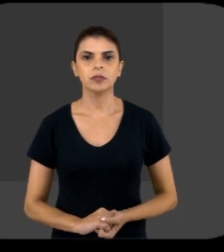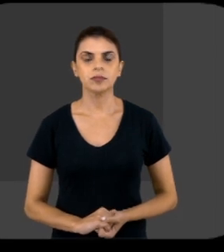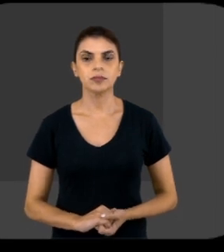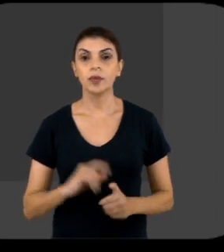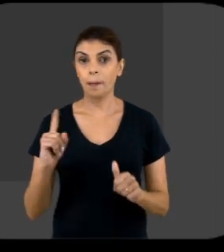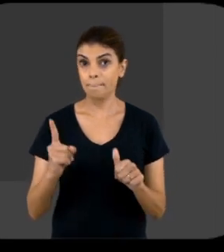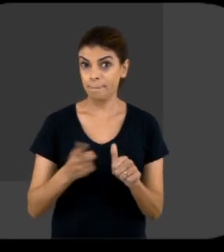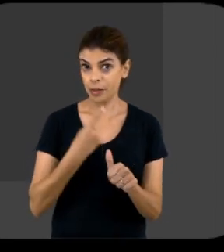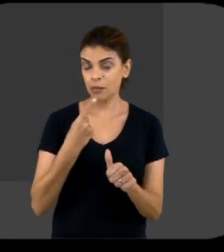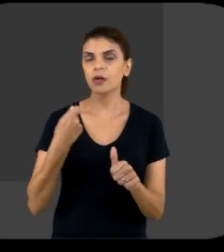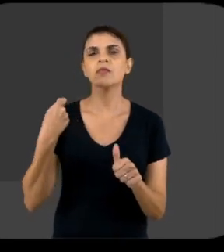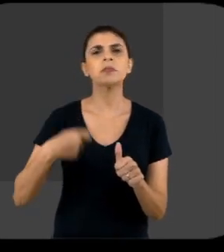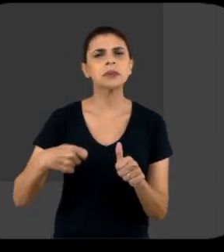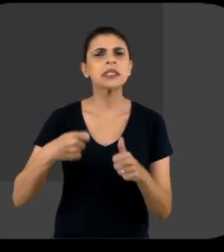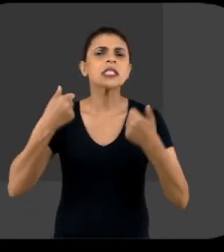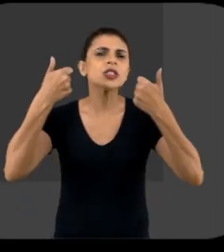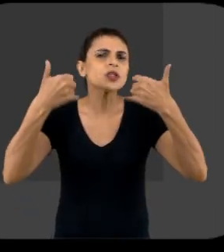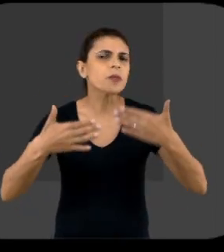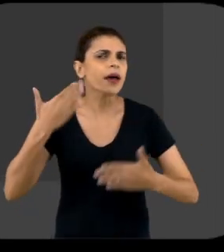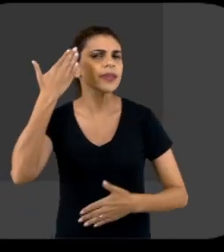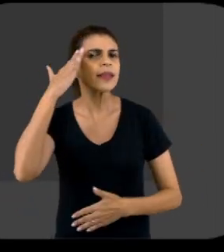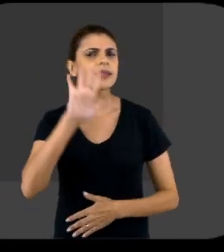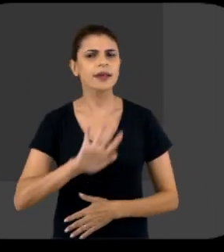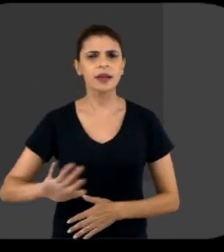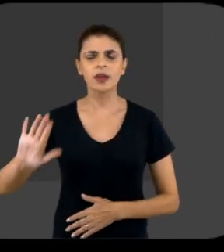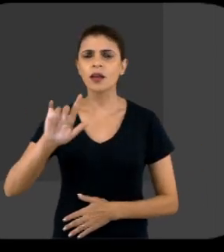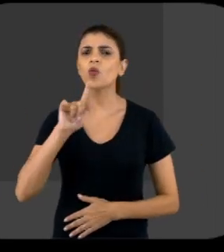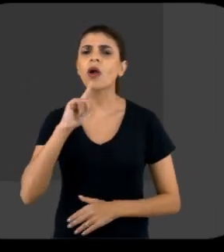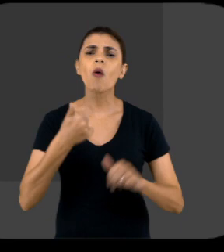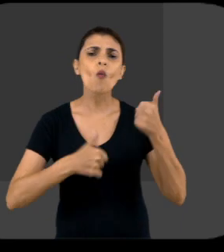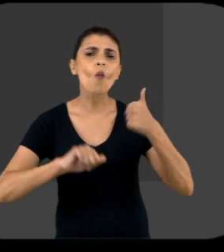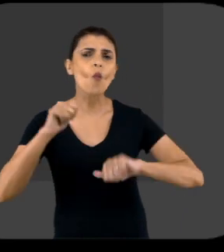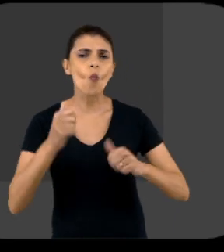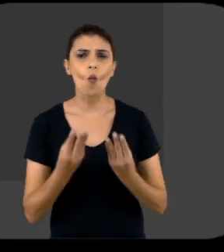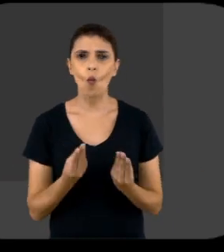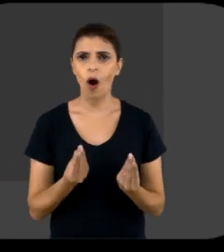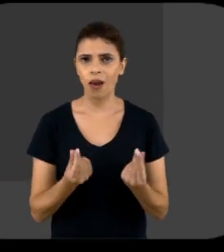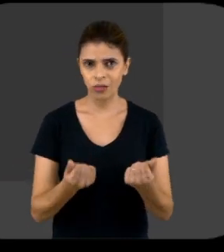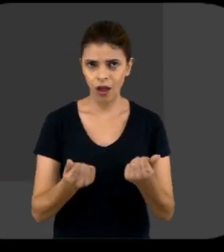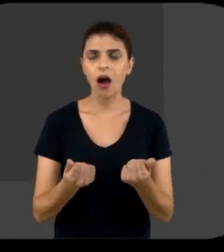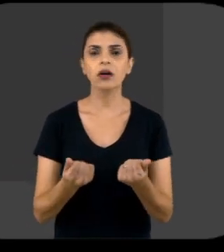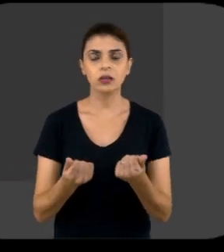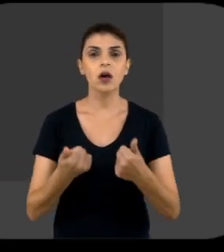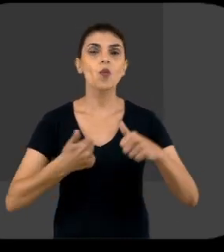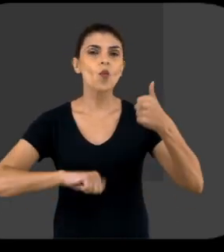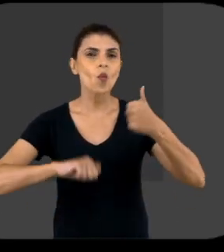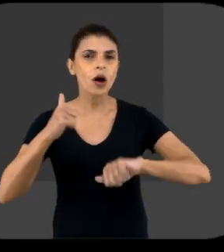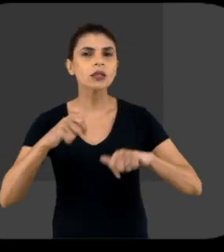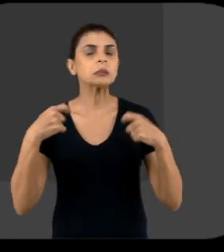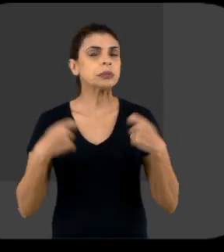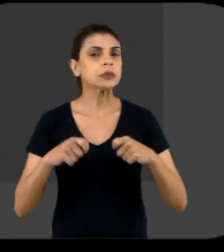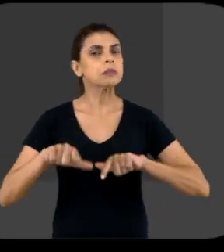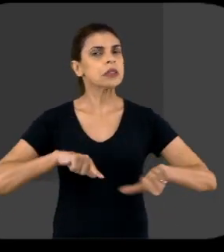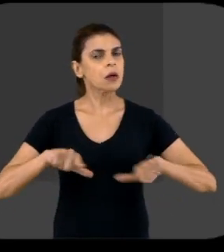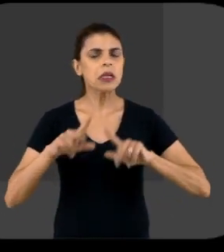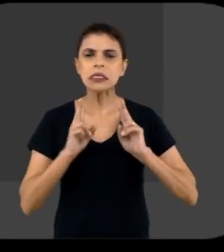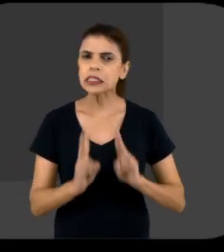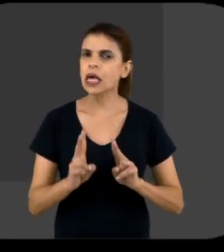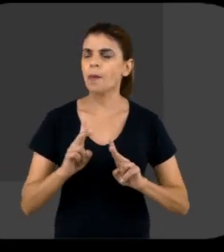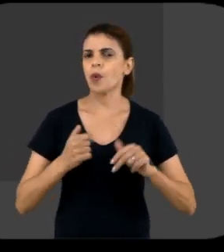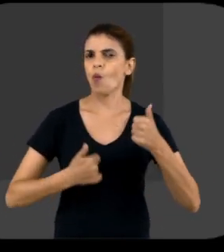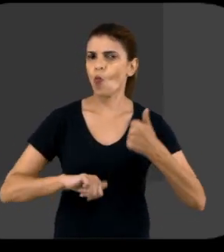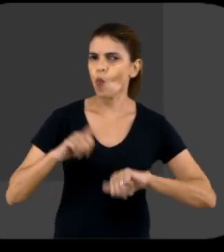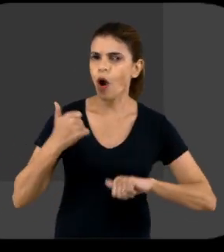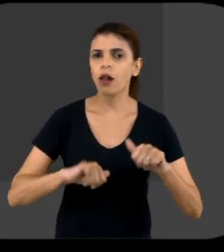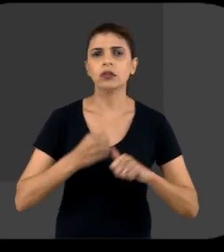A primeira coisa que a gente precisa entender é o que é qualidade, já que nós precisamos trabalhar com